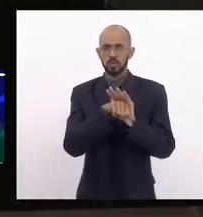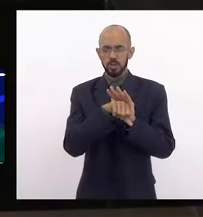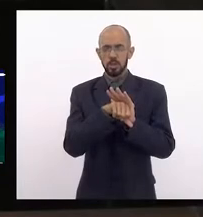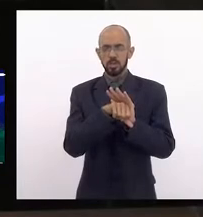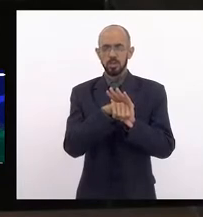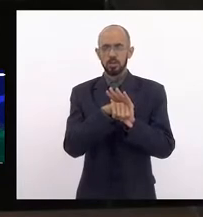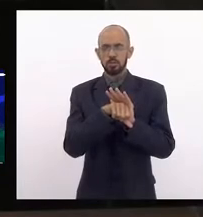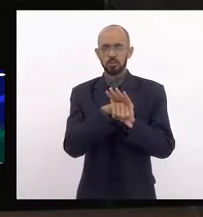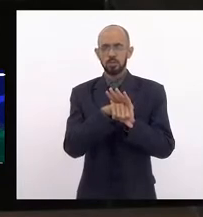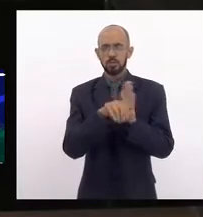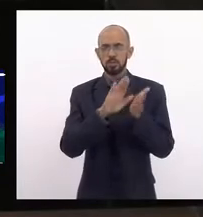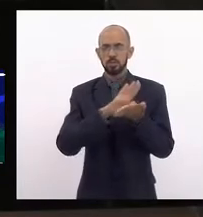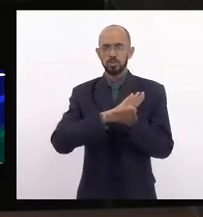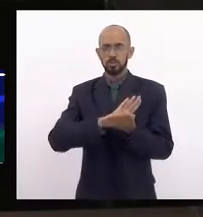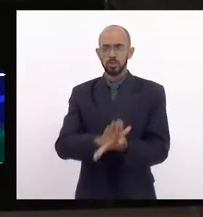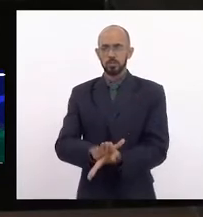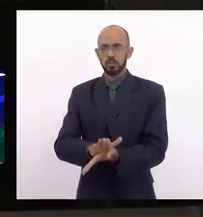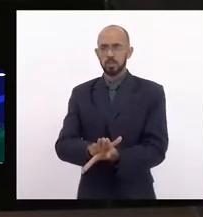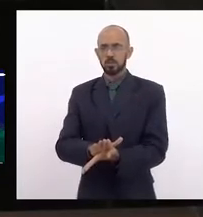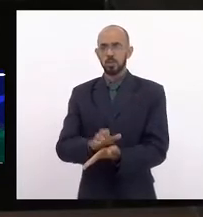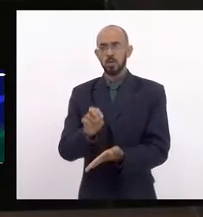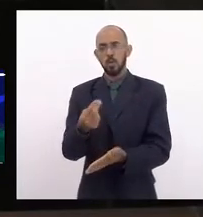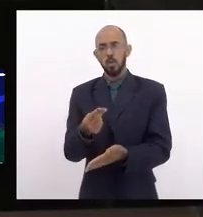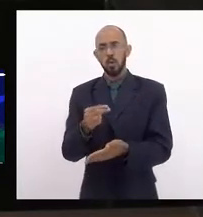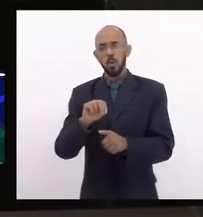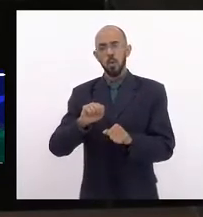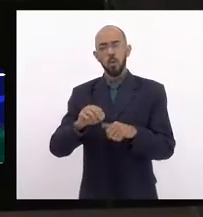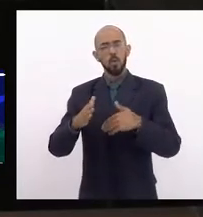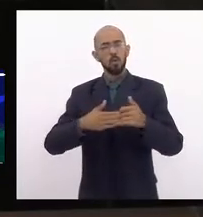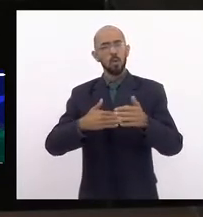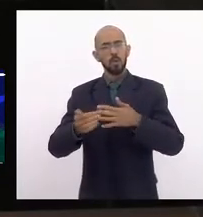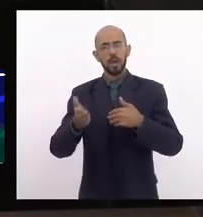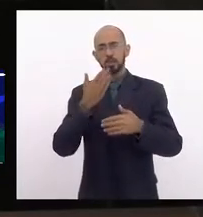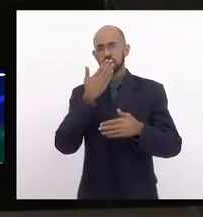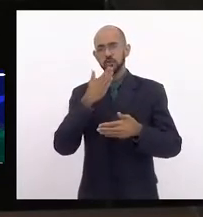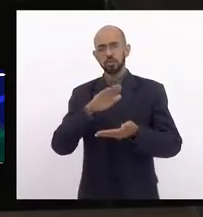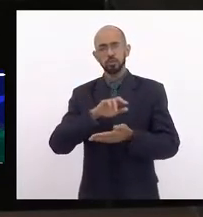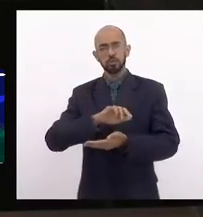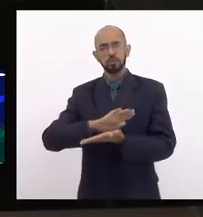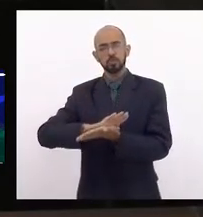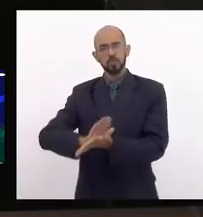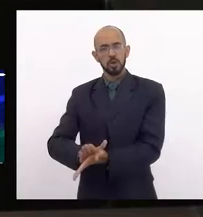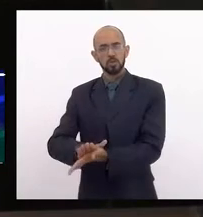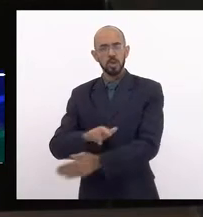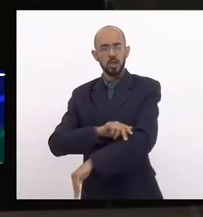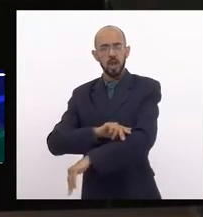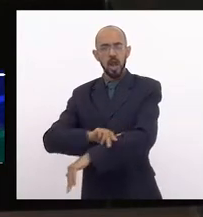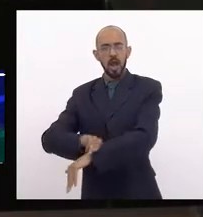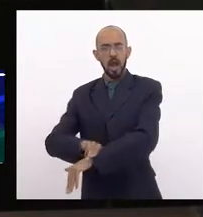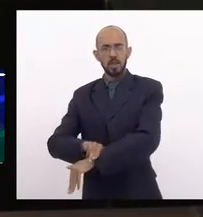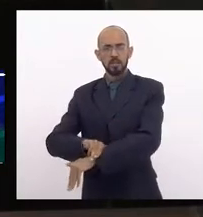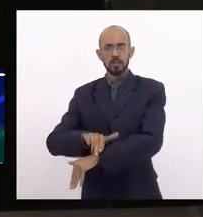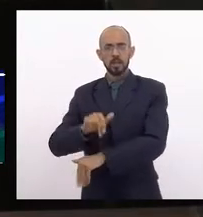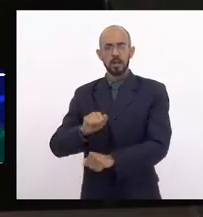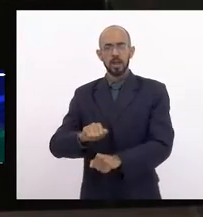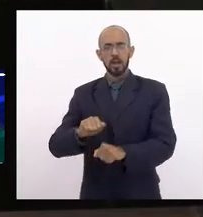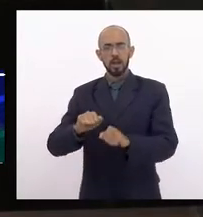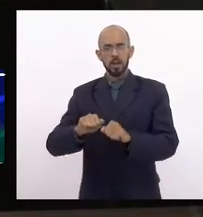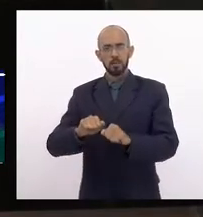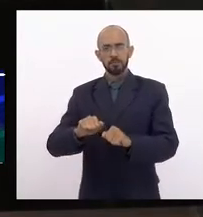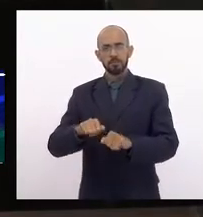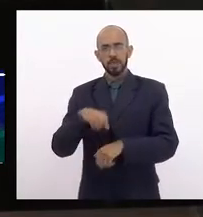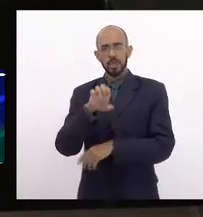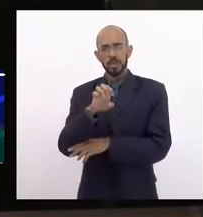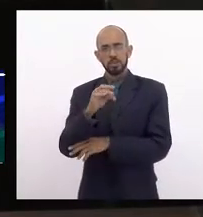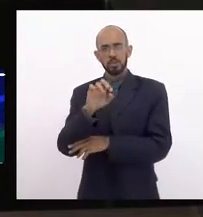de discriminação ou preconceito de raça cor etnia religião ou procedência